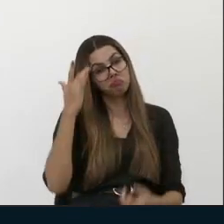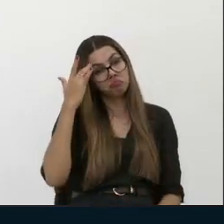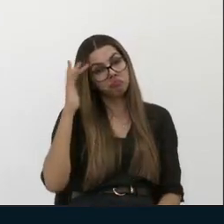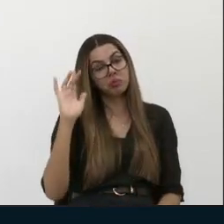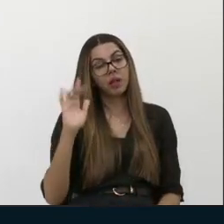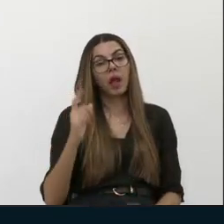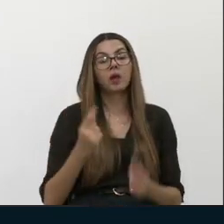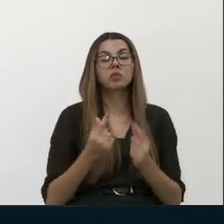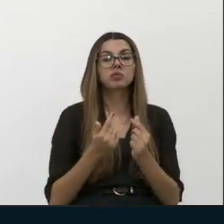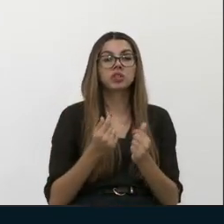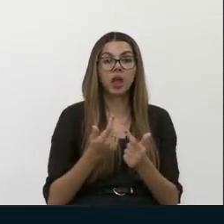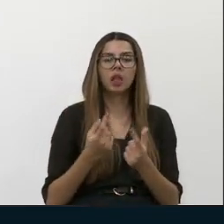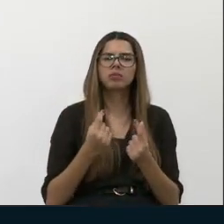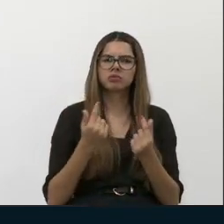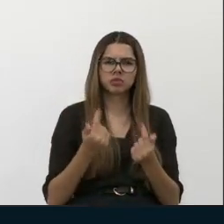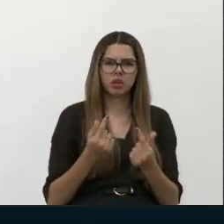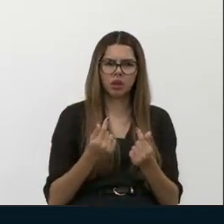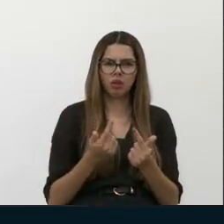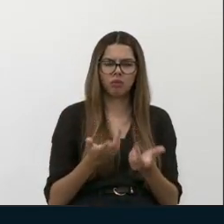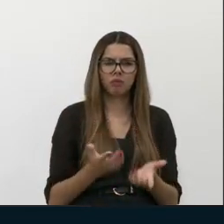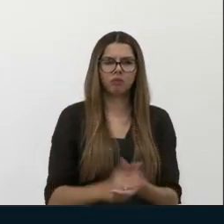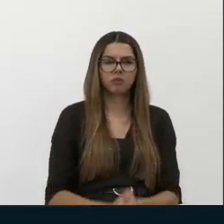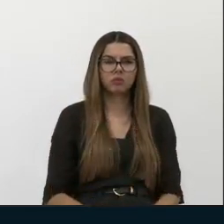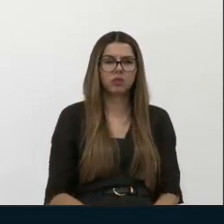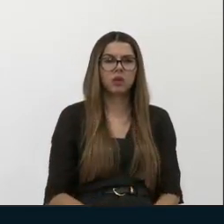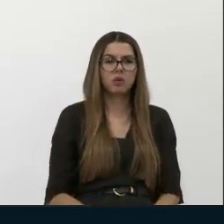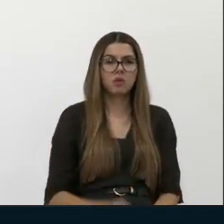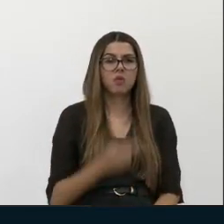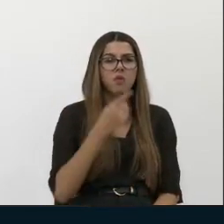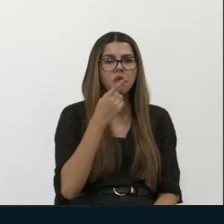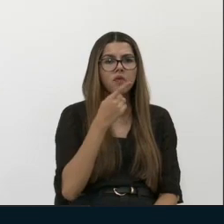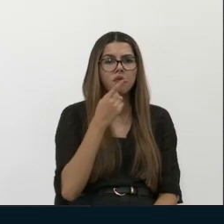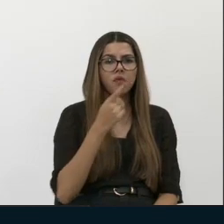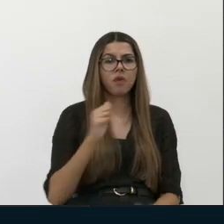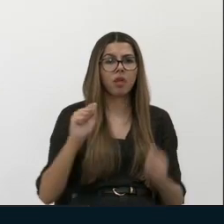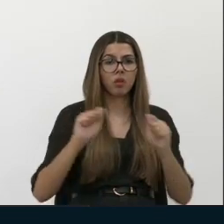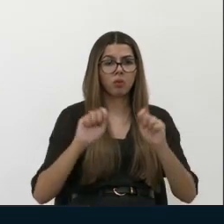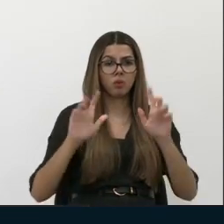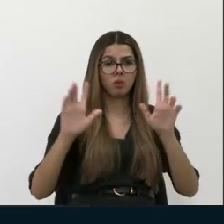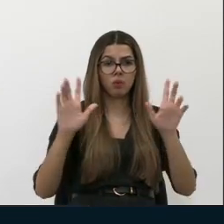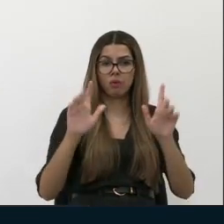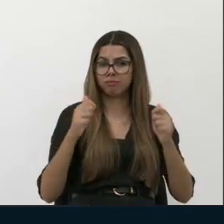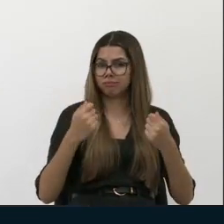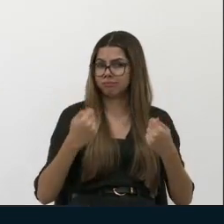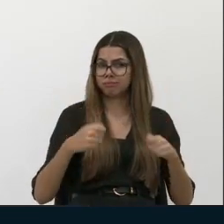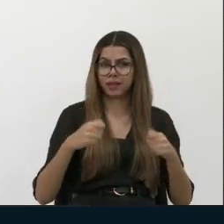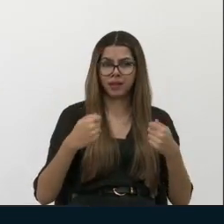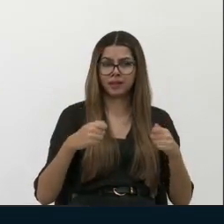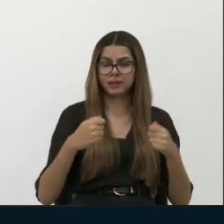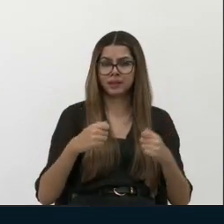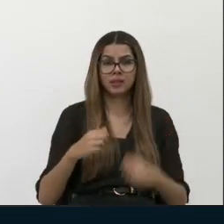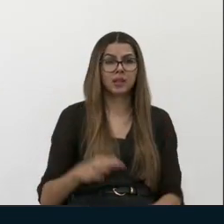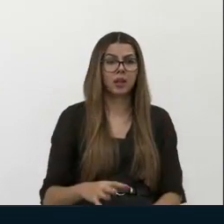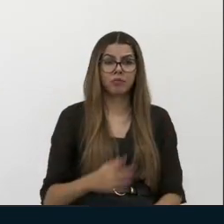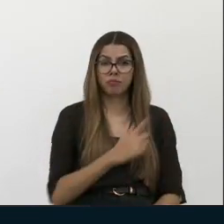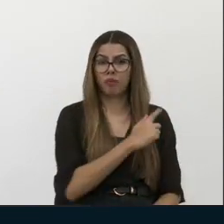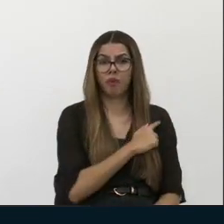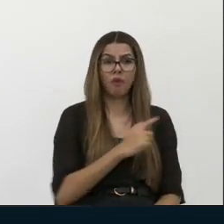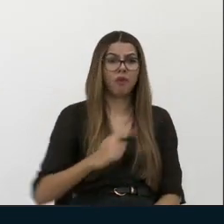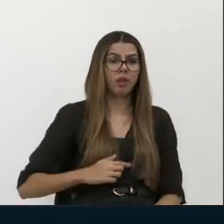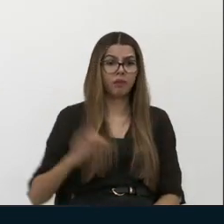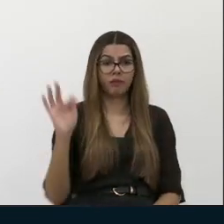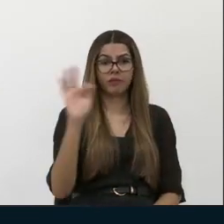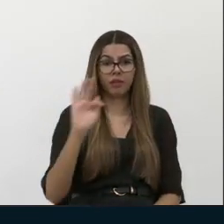que o dinheiro é dinheiro. Eu falo sempre que Guarulhos não precisa nem do governo federal, nem do estadual. Ele precisa ser